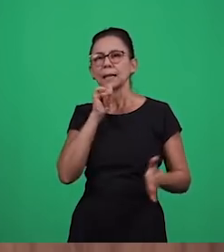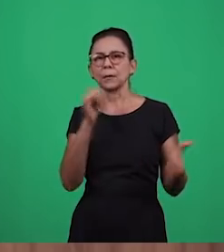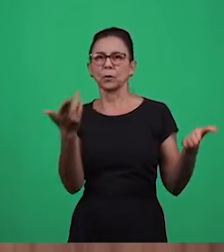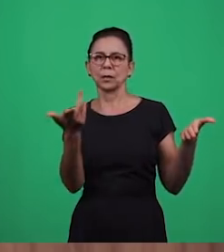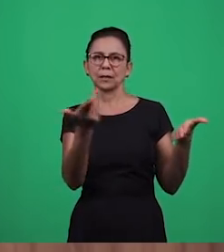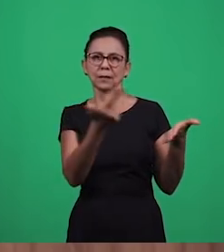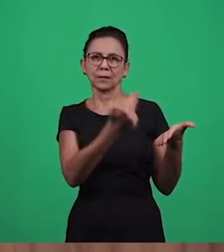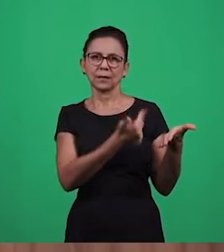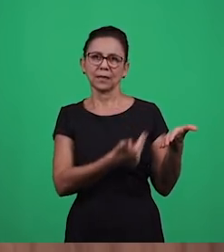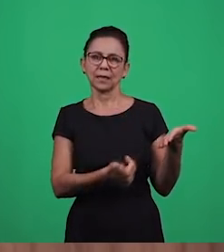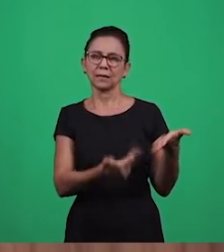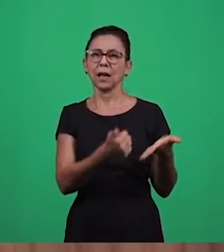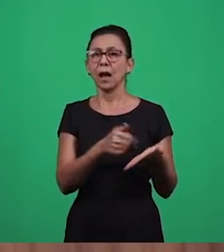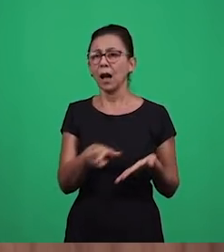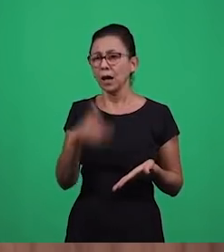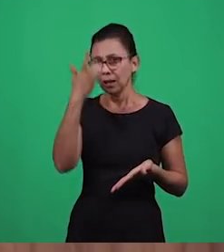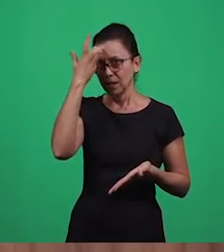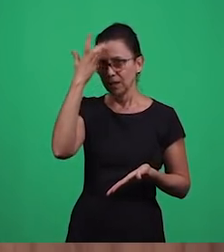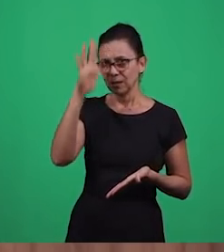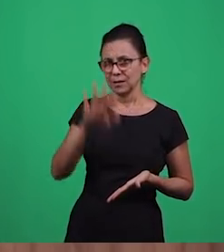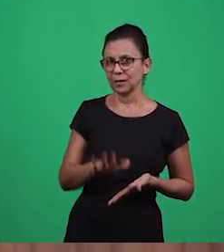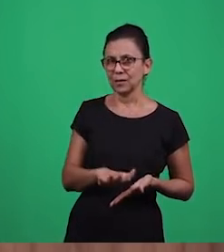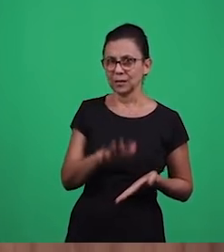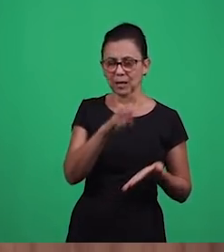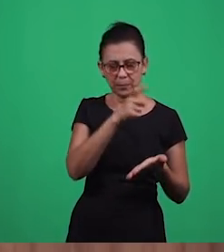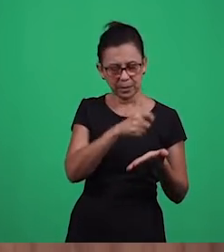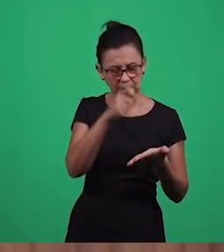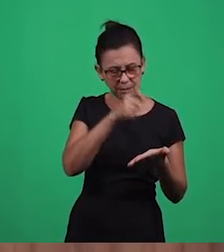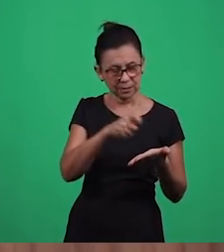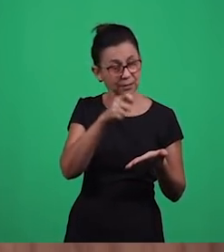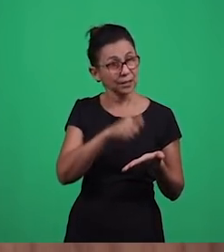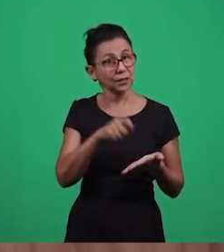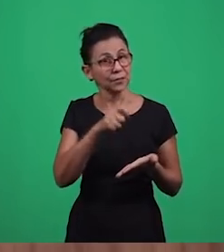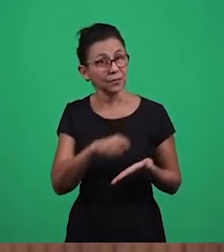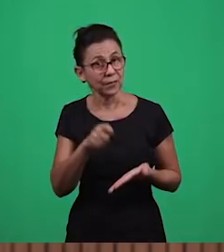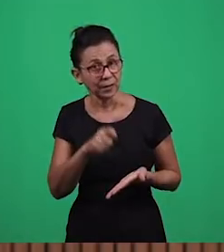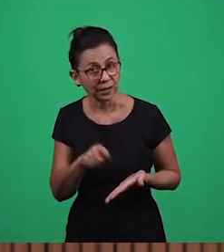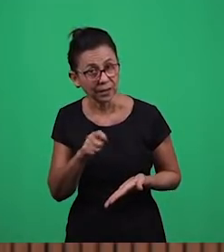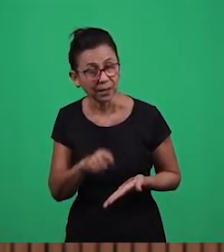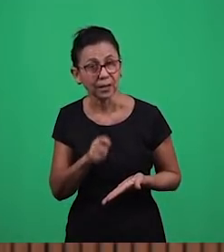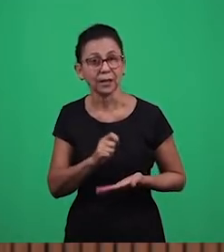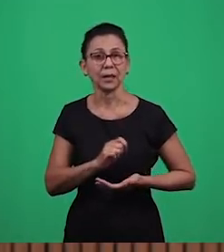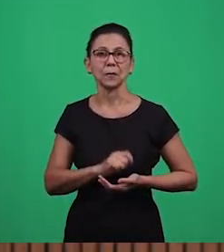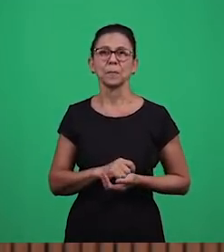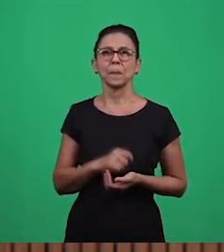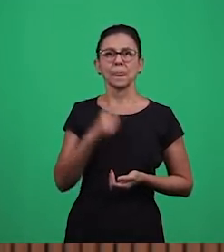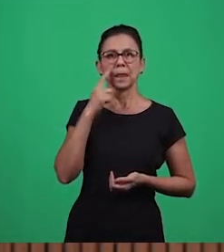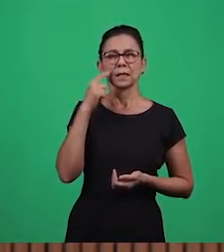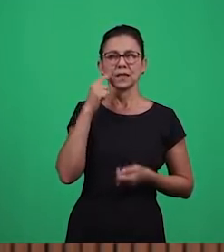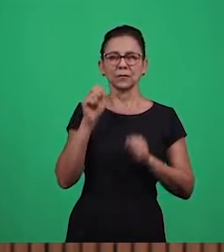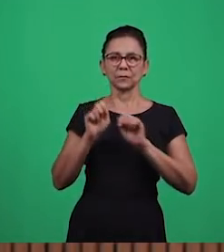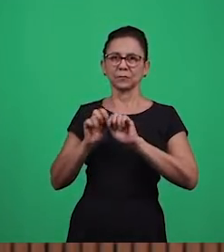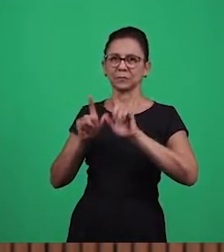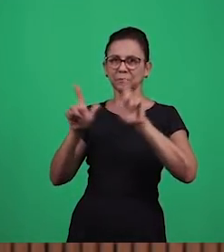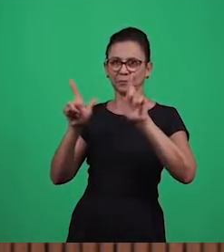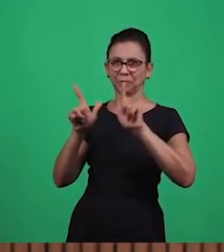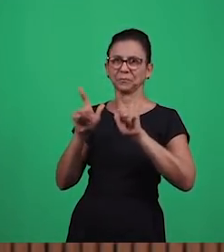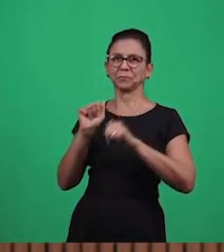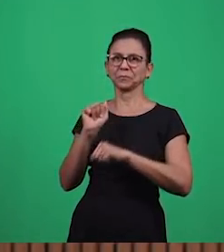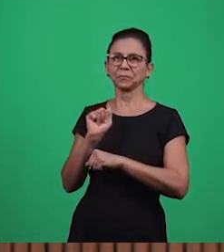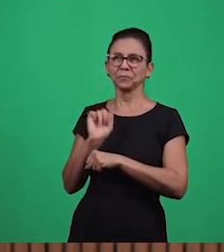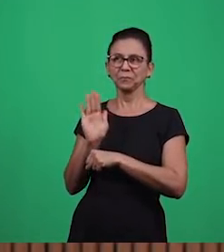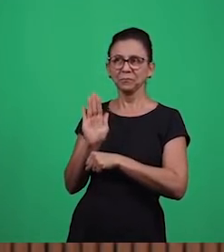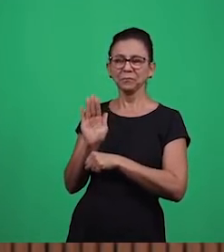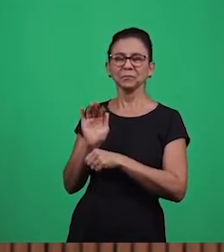desenhos. Então, as crianças ainda não escrevem, elas vão, como nós vemos nessa rotina que está sendo